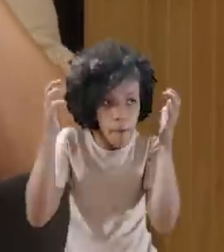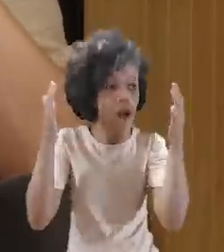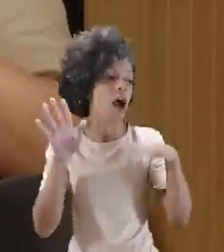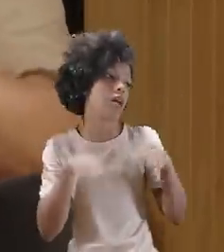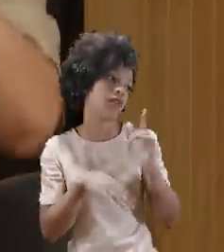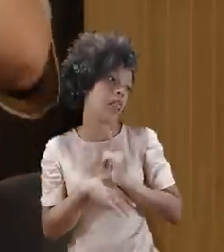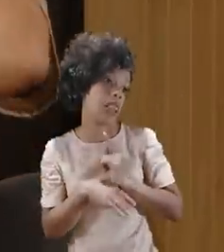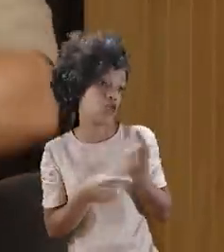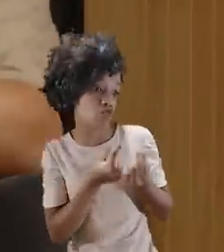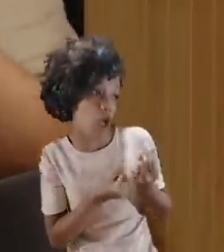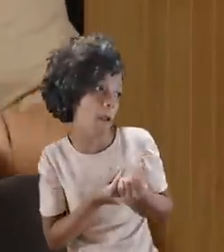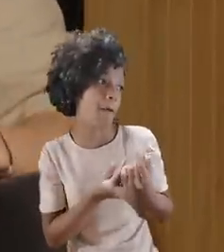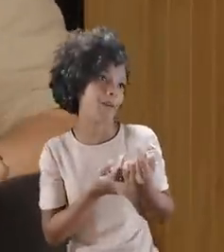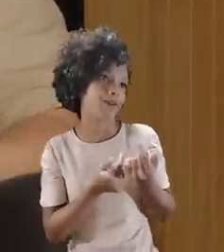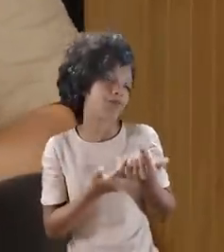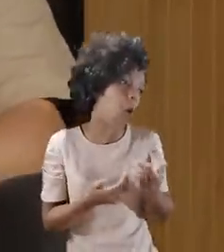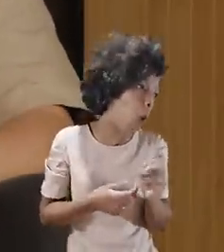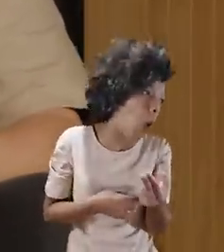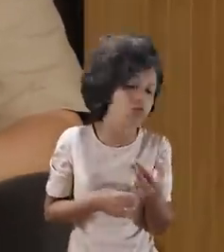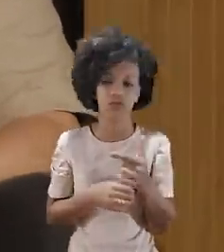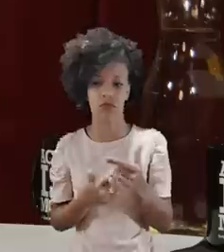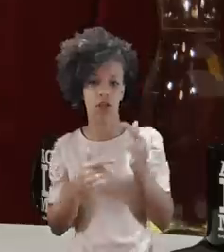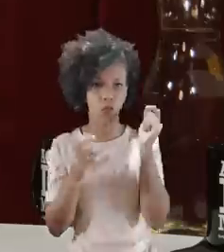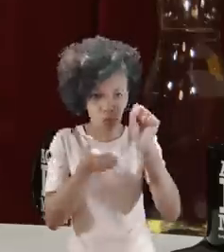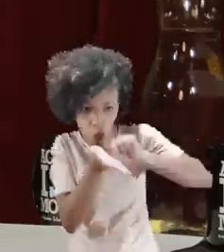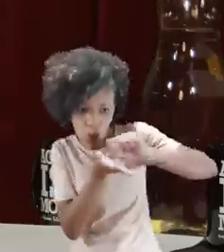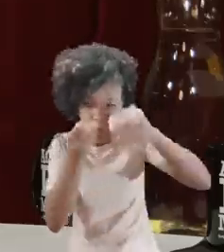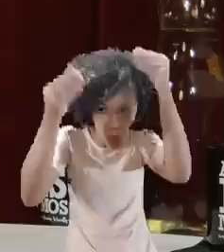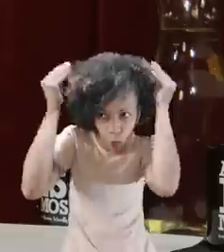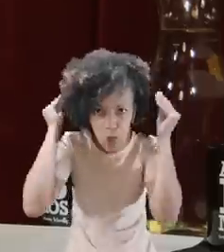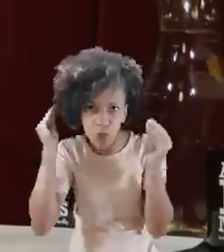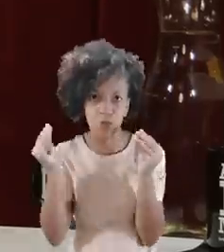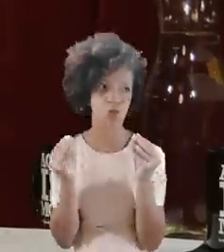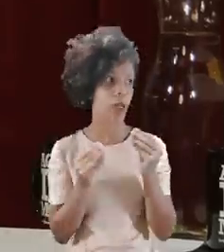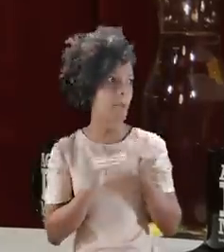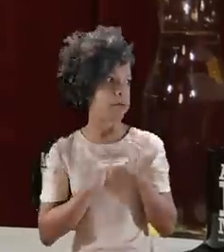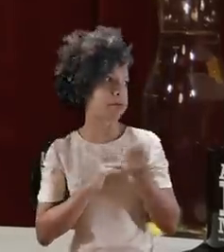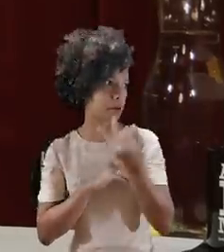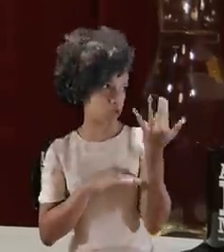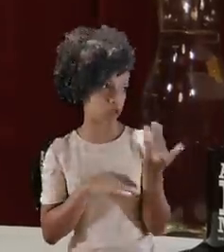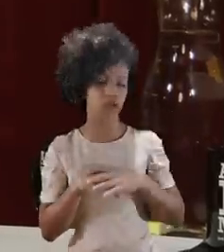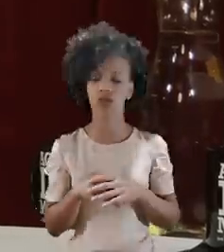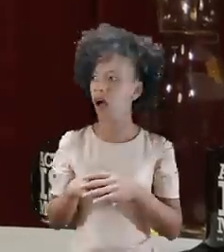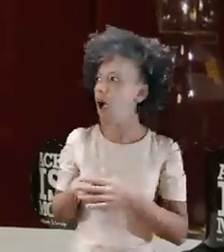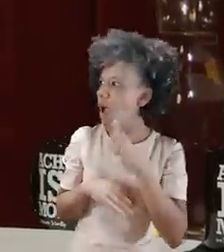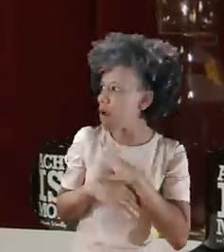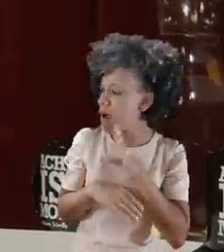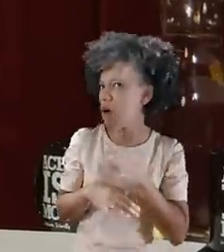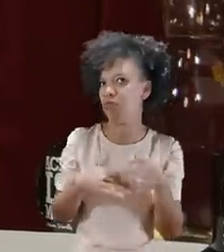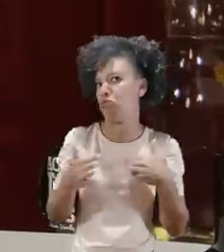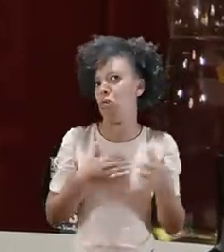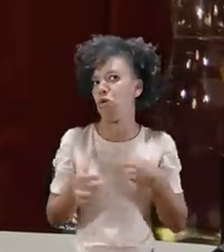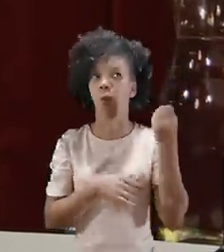às vezes que ela tem uma grande fazer implante vai comprar um produto que você tá me falando é muito bacana que ia falar assim não